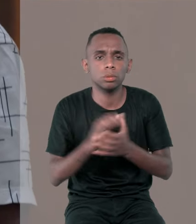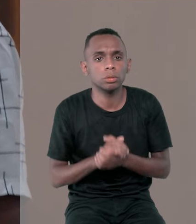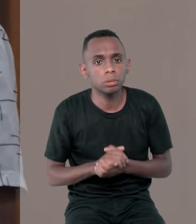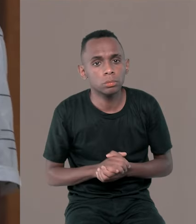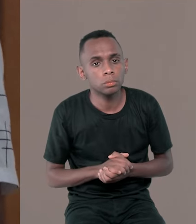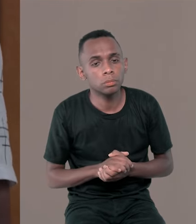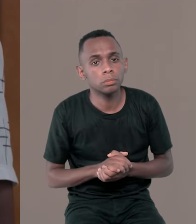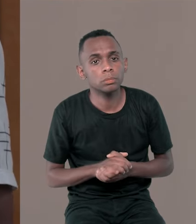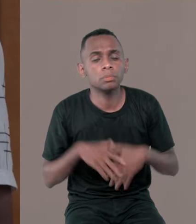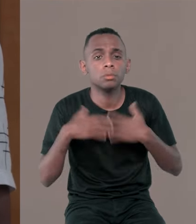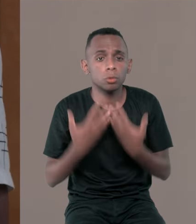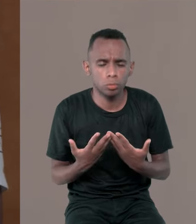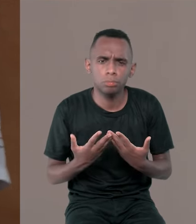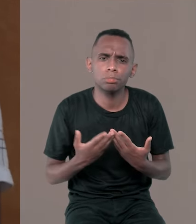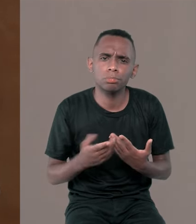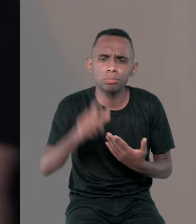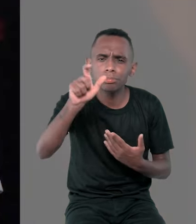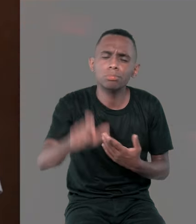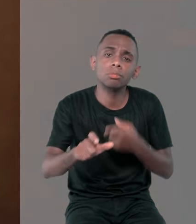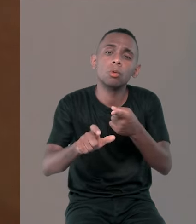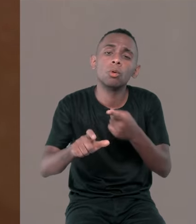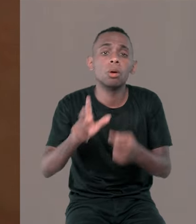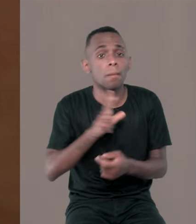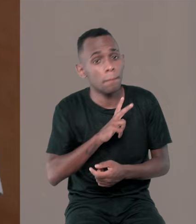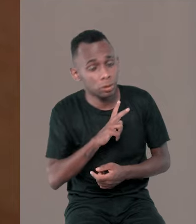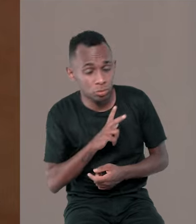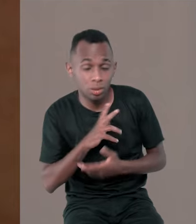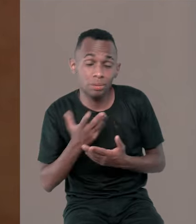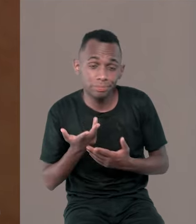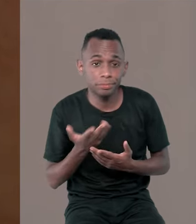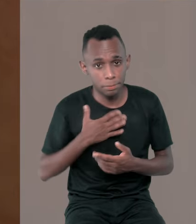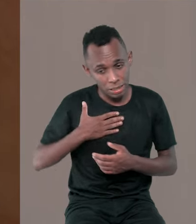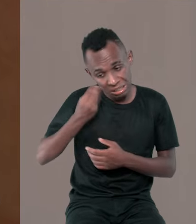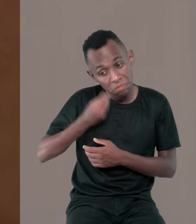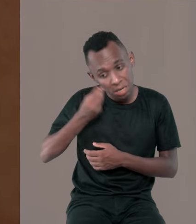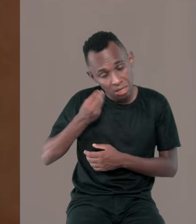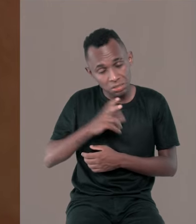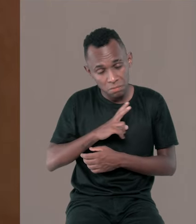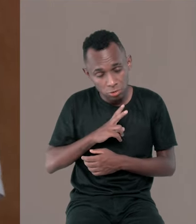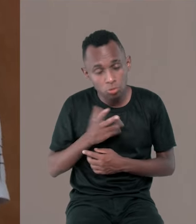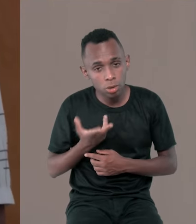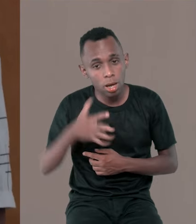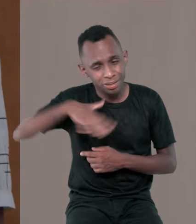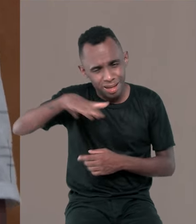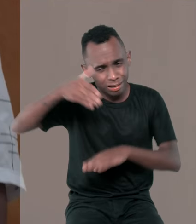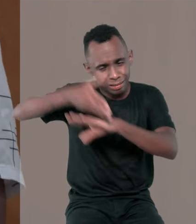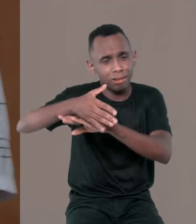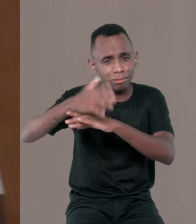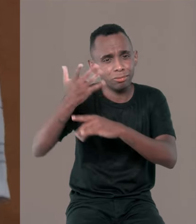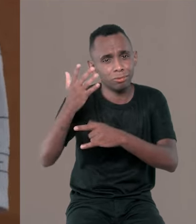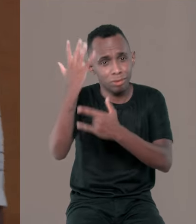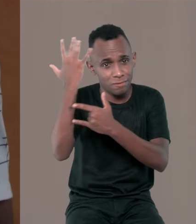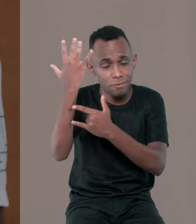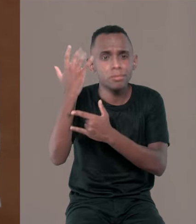cânone. Jefferson, particularmente falando, partindo da minha experiência na Universidade Federal,